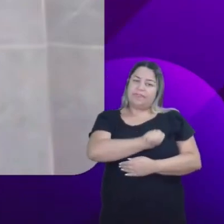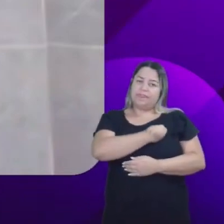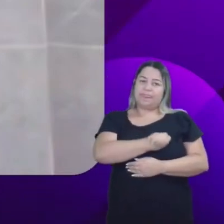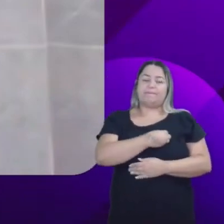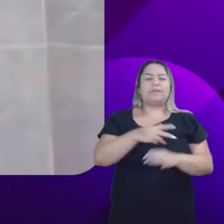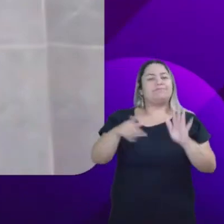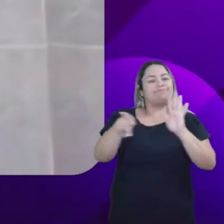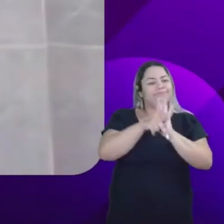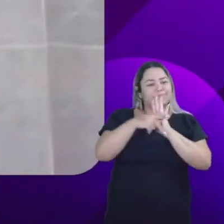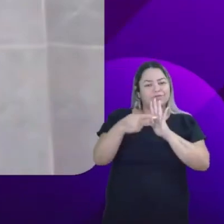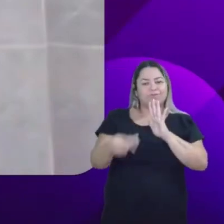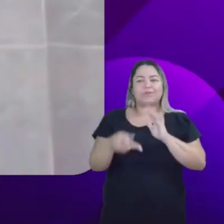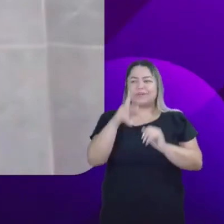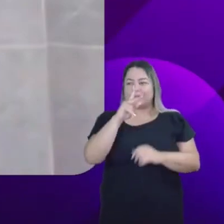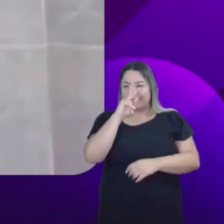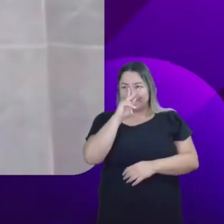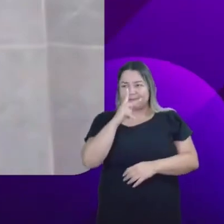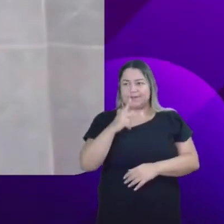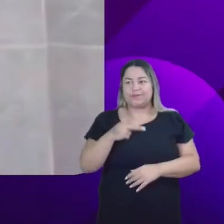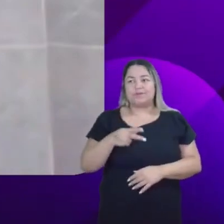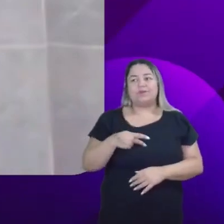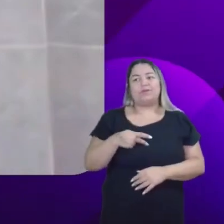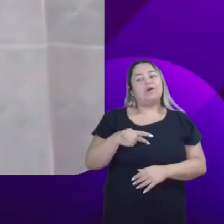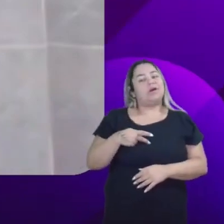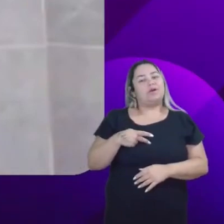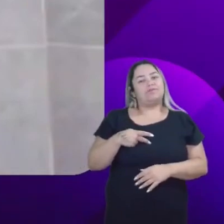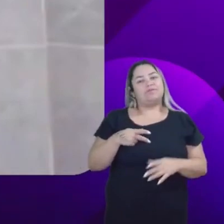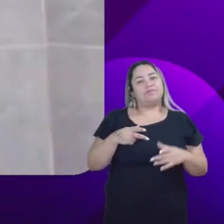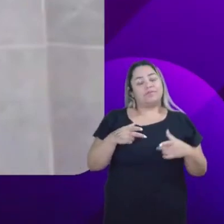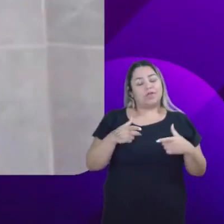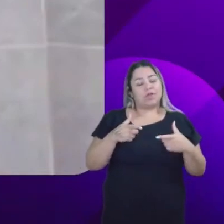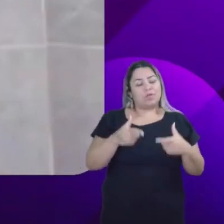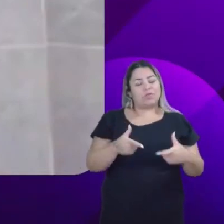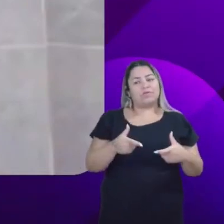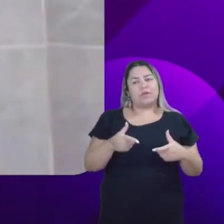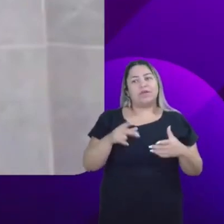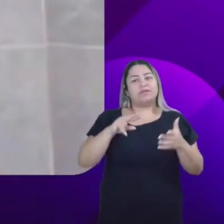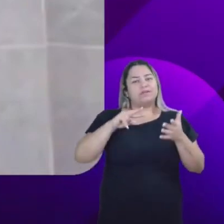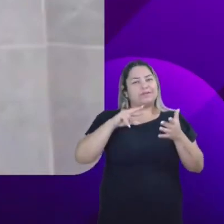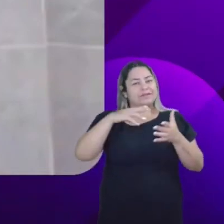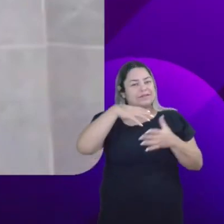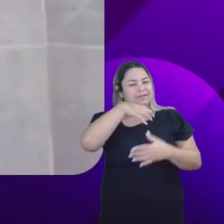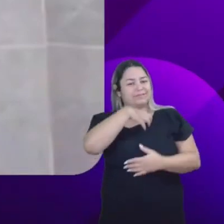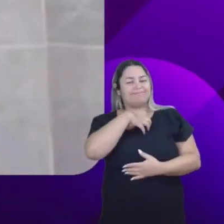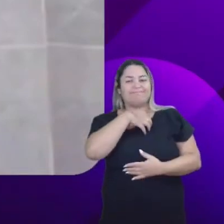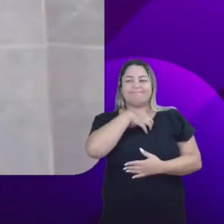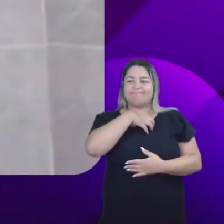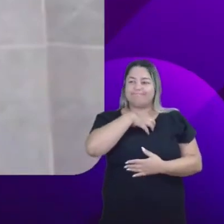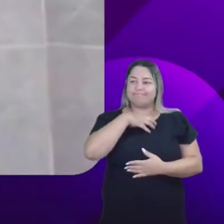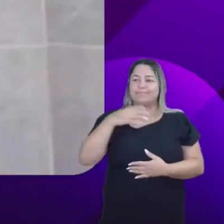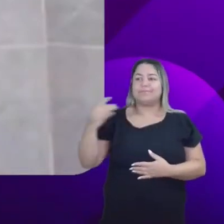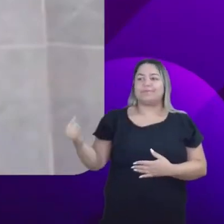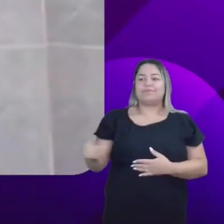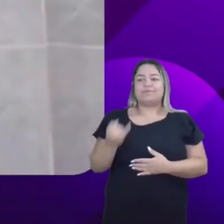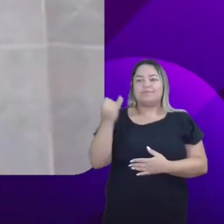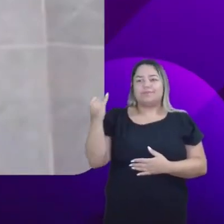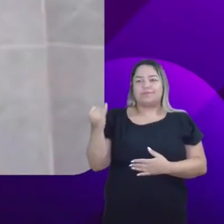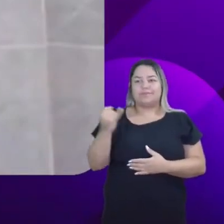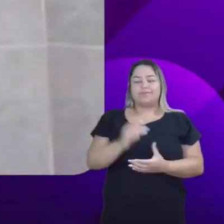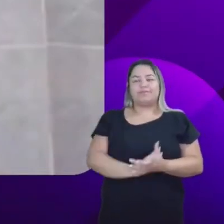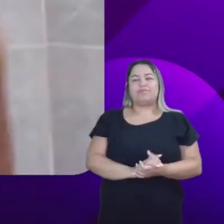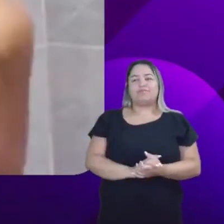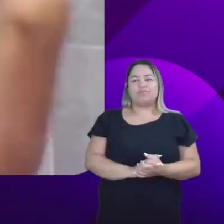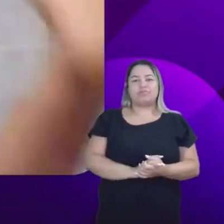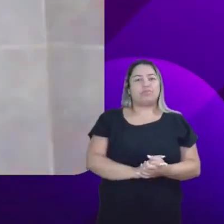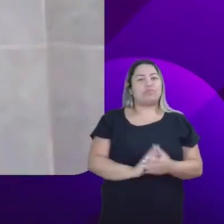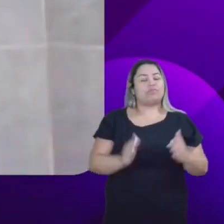de pertencimento, né? Que é um lugar que tem um sentido importante para a gente. Até